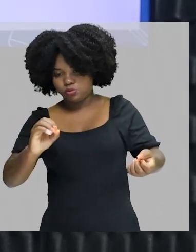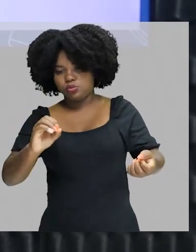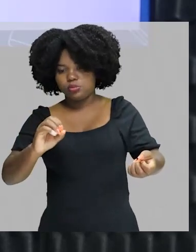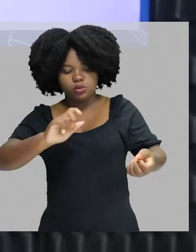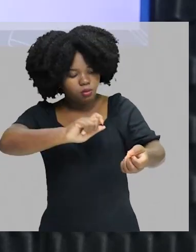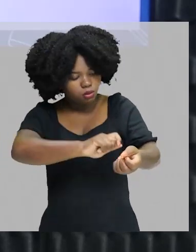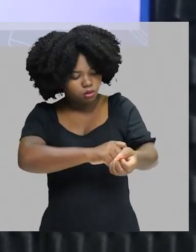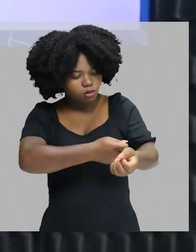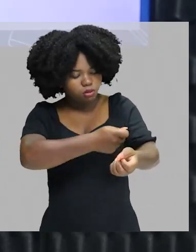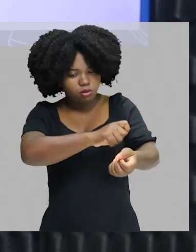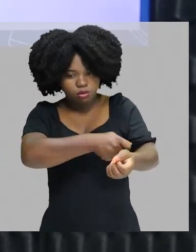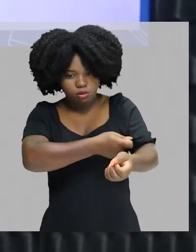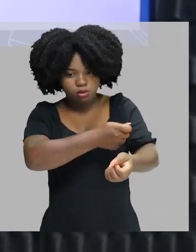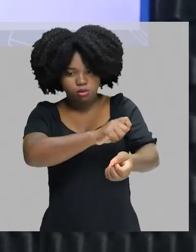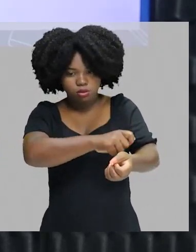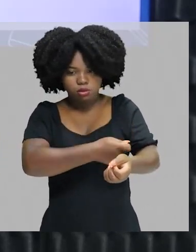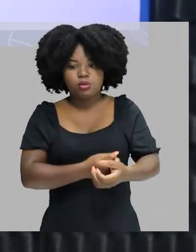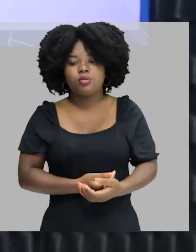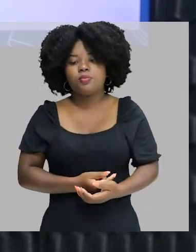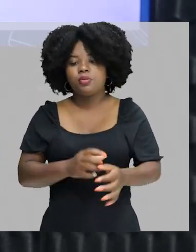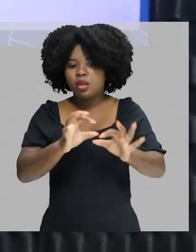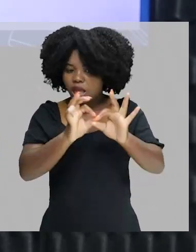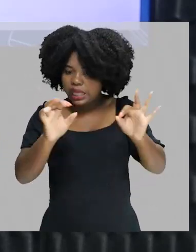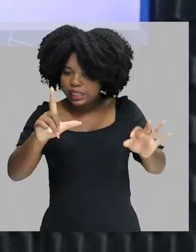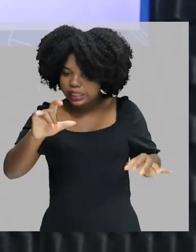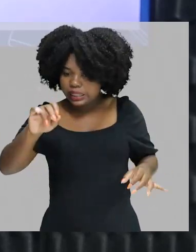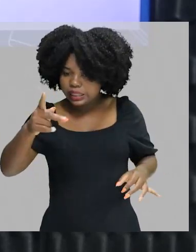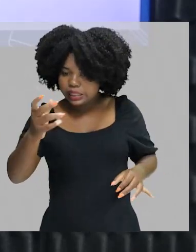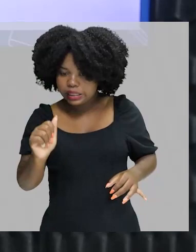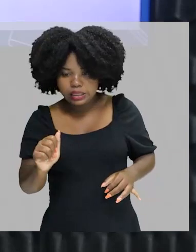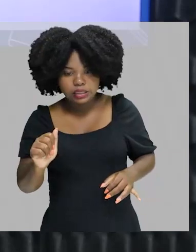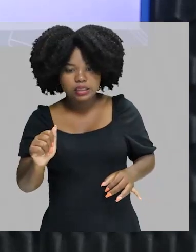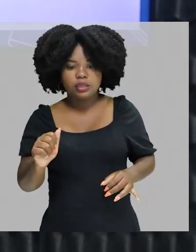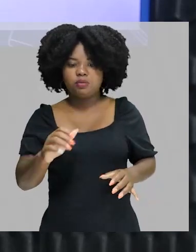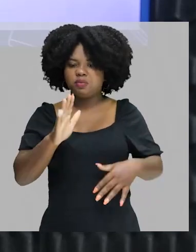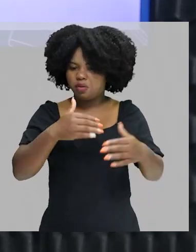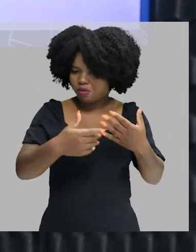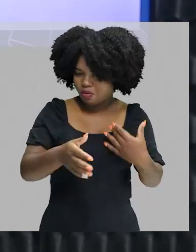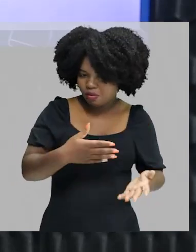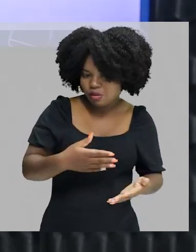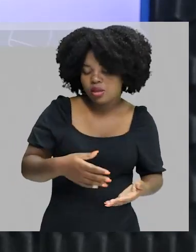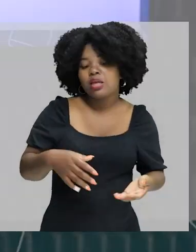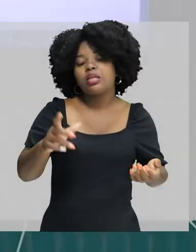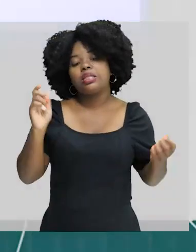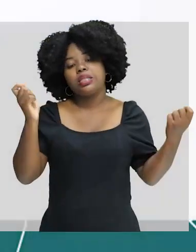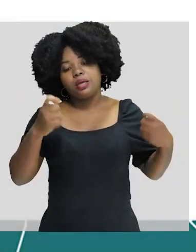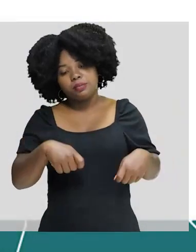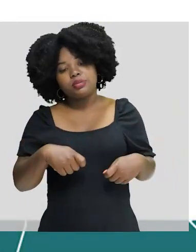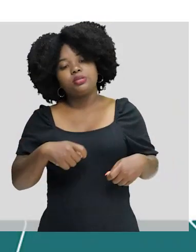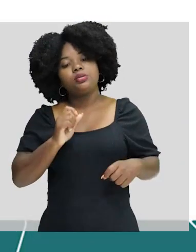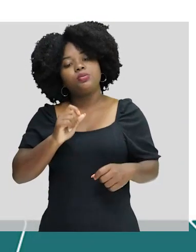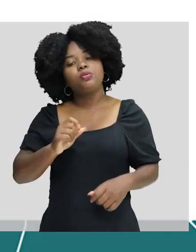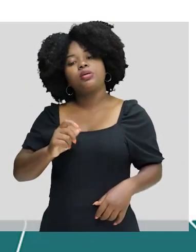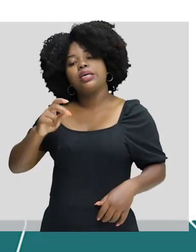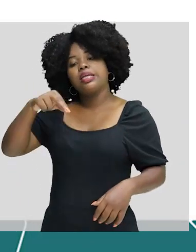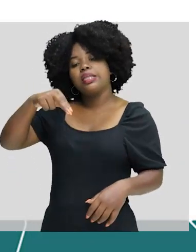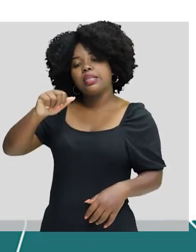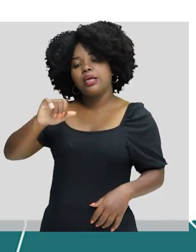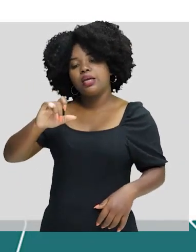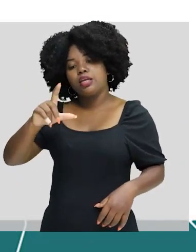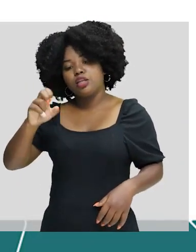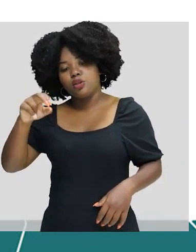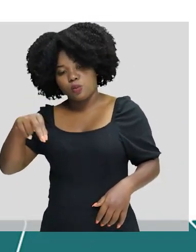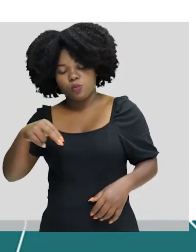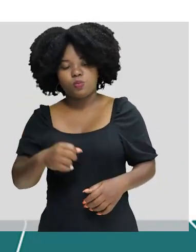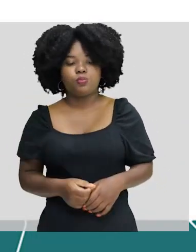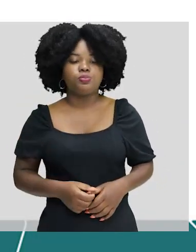algodão. Esse tipo de polímero pode ser o nylon ou o Dexon, ok? Identifique os